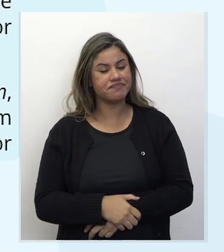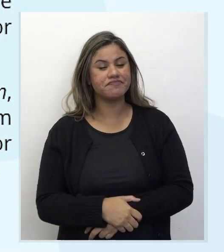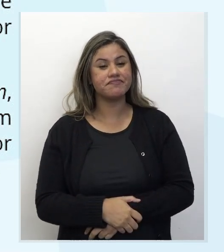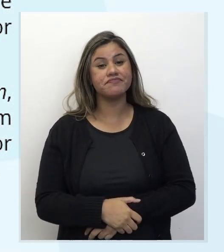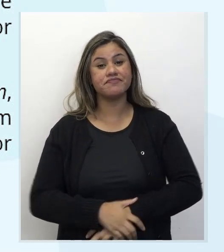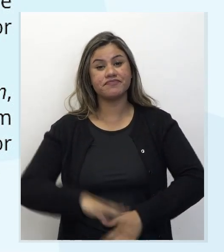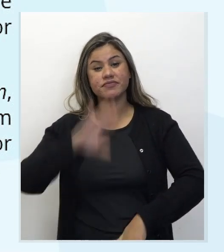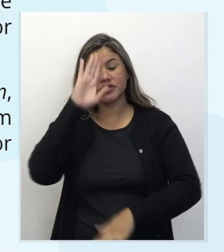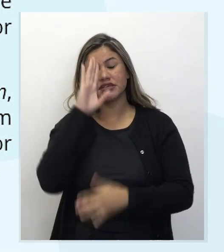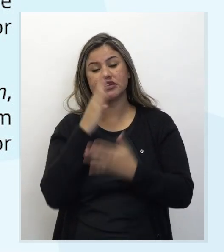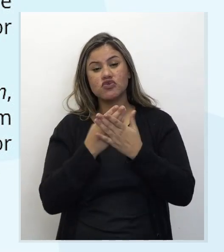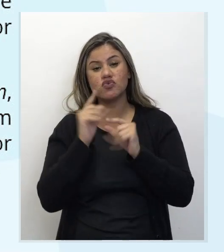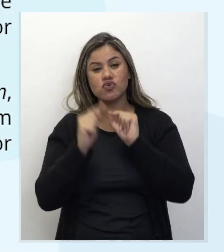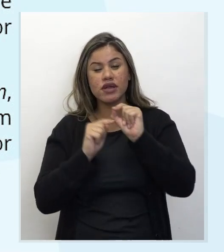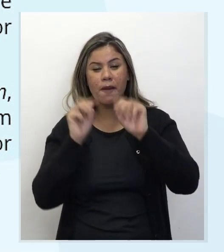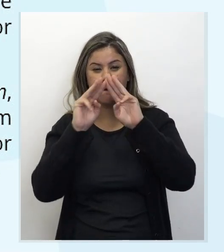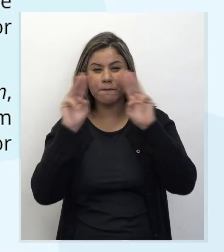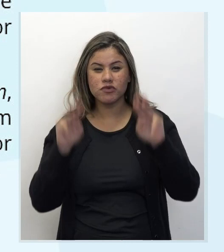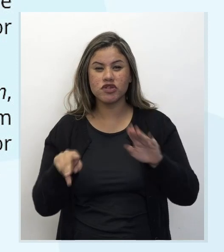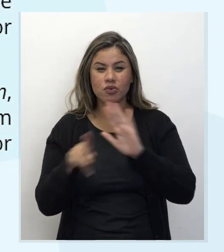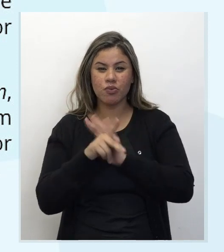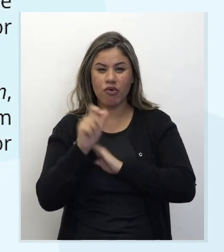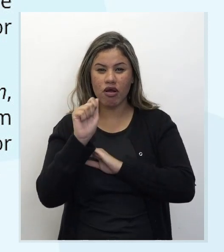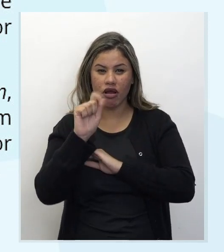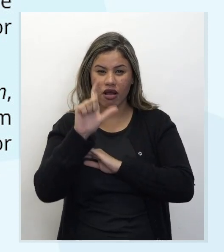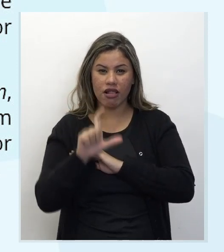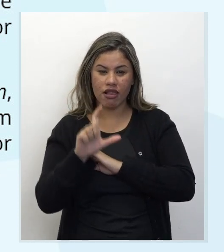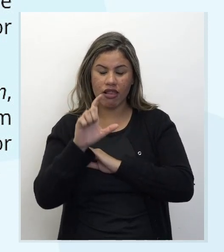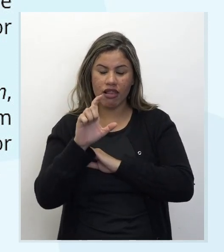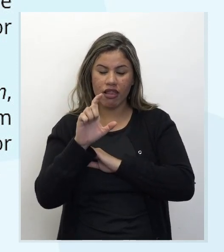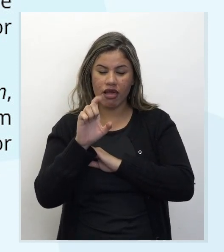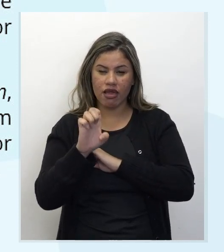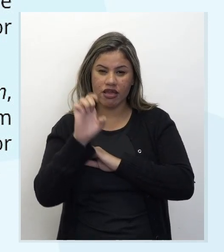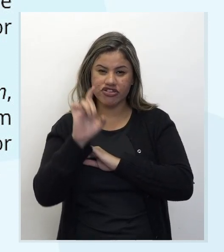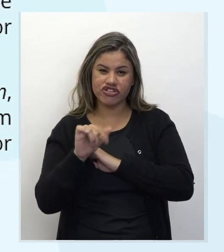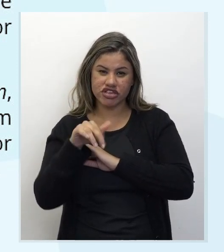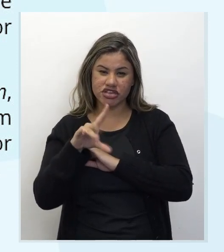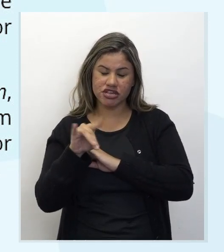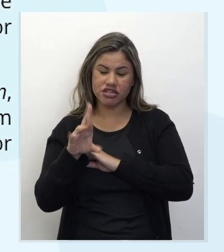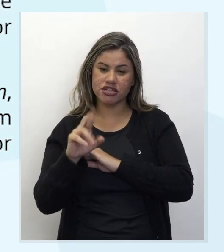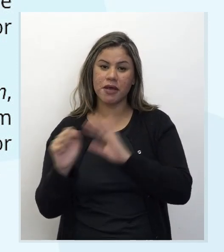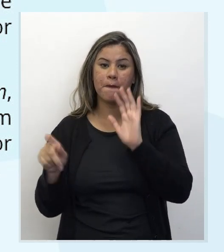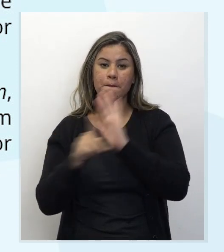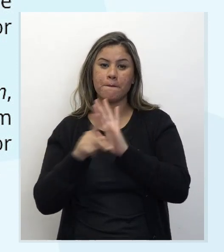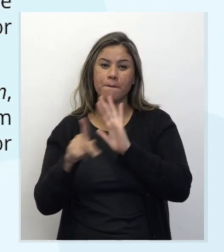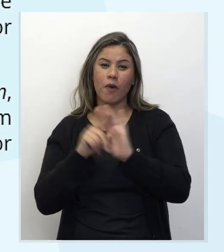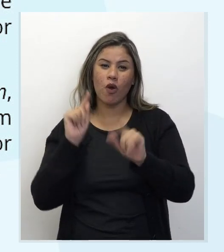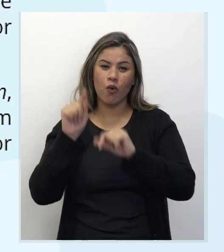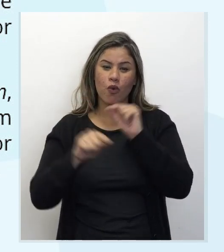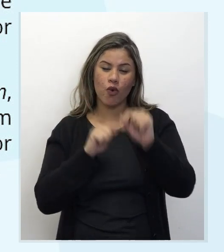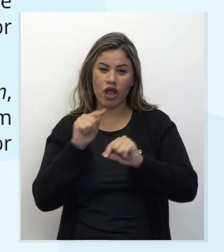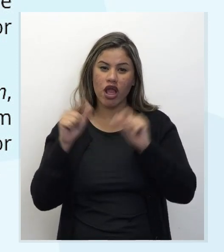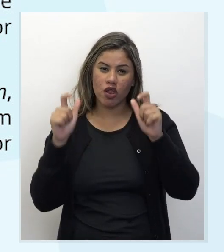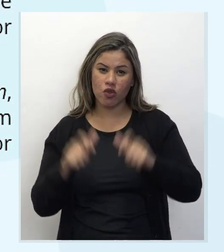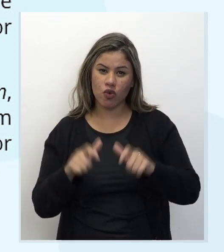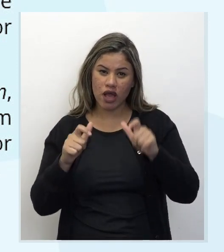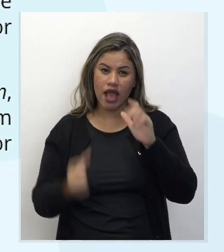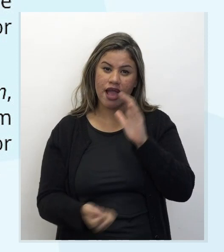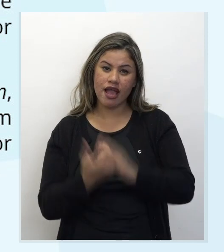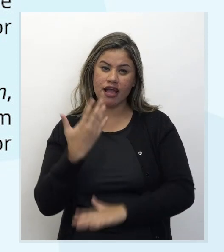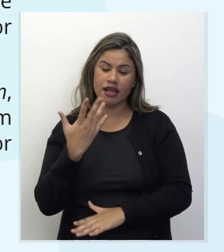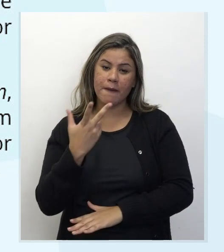que o Museu de Alexandria, pertencente à antiguidade e localizado na cidade de Alexandria, foi fundado